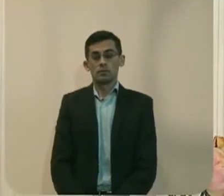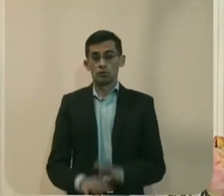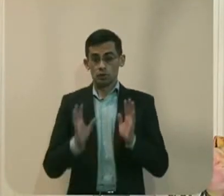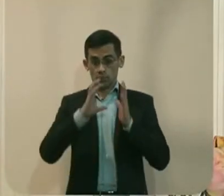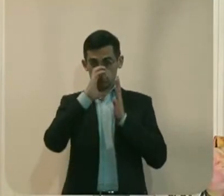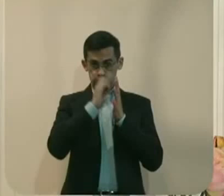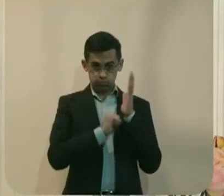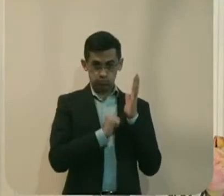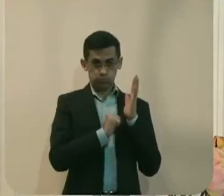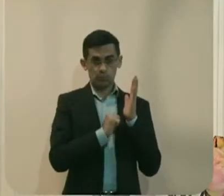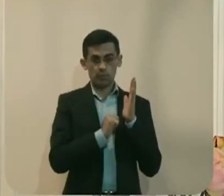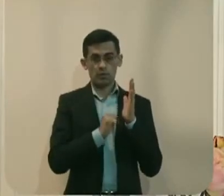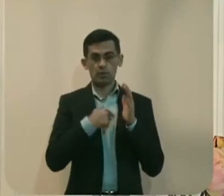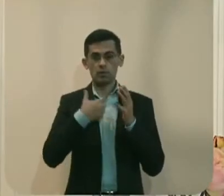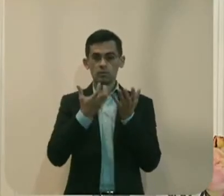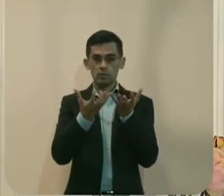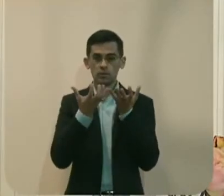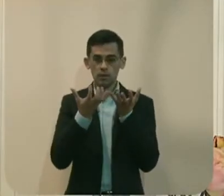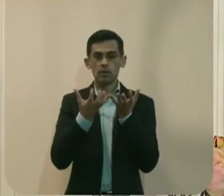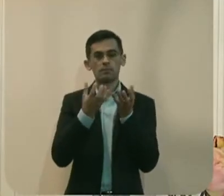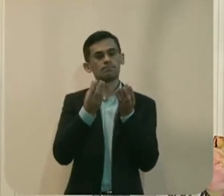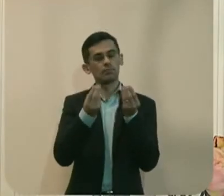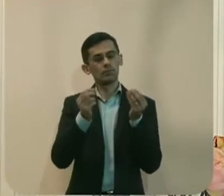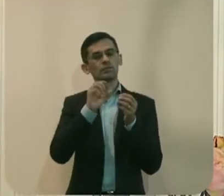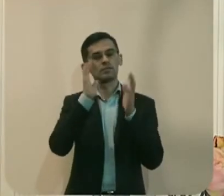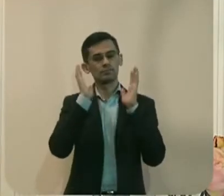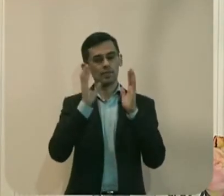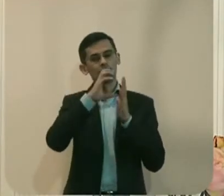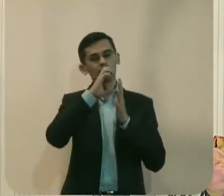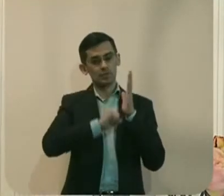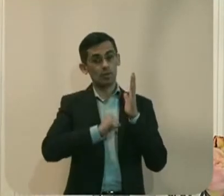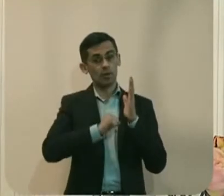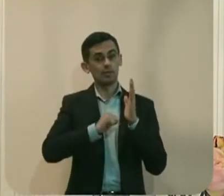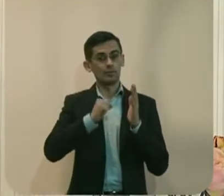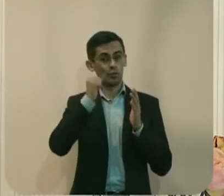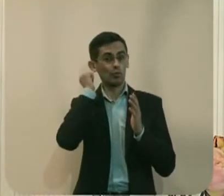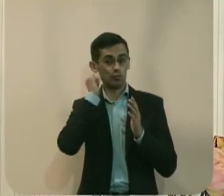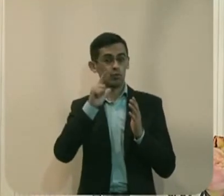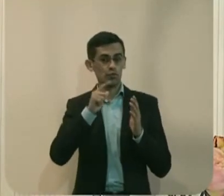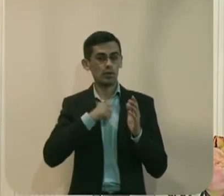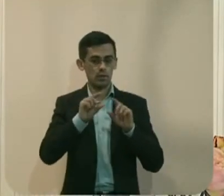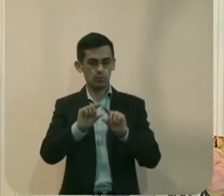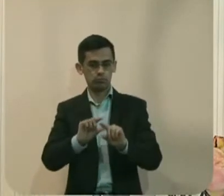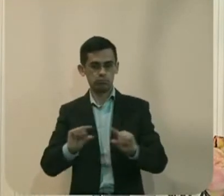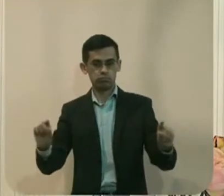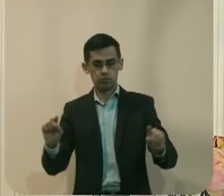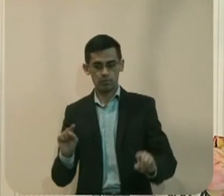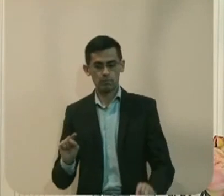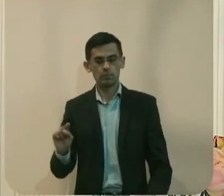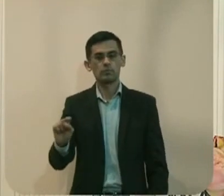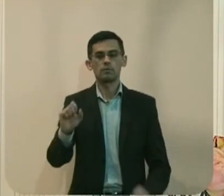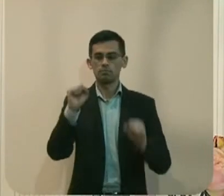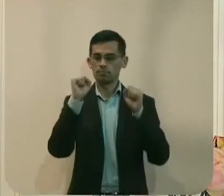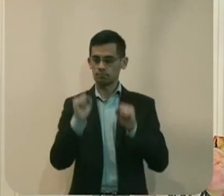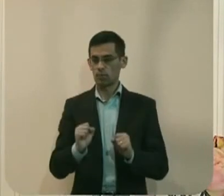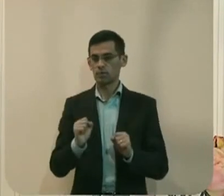Preencheu? Eu queria muito que você tivesse preenchido. Ainda dá tempo. Está aí na sua frente aí esse